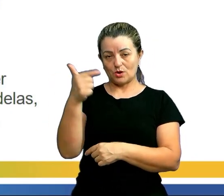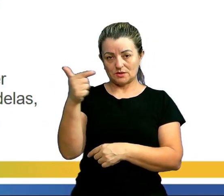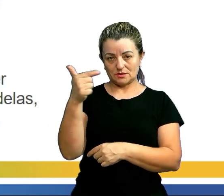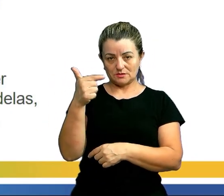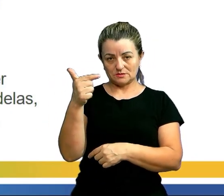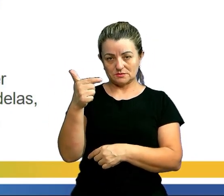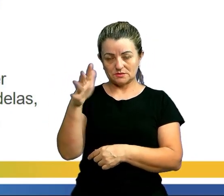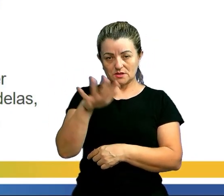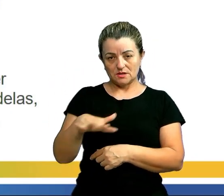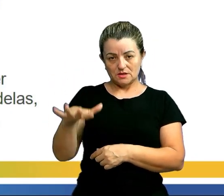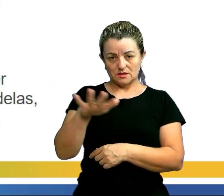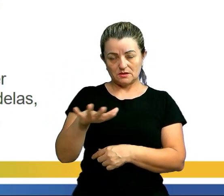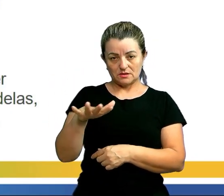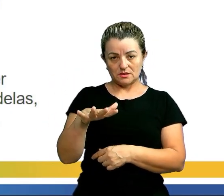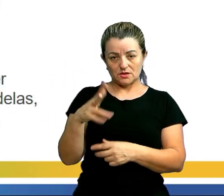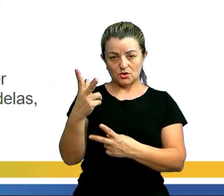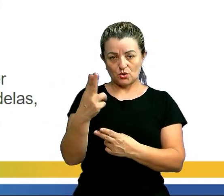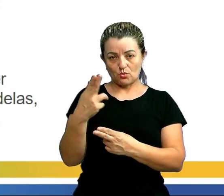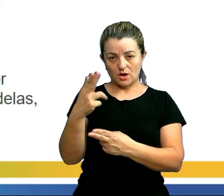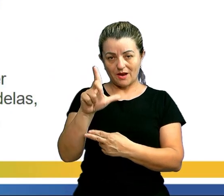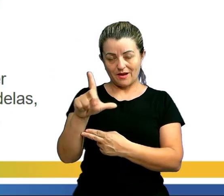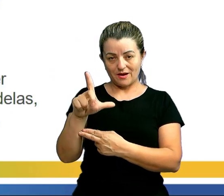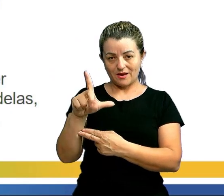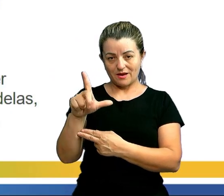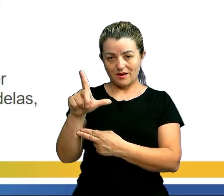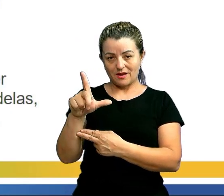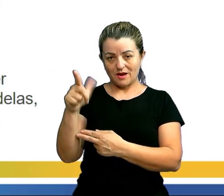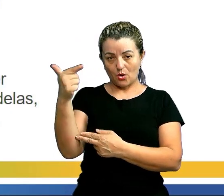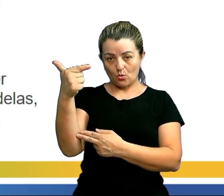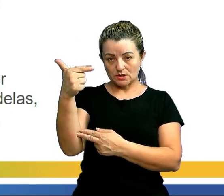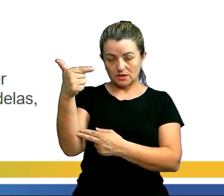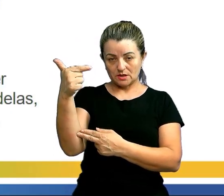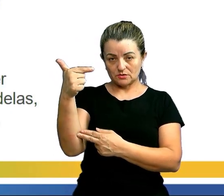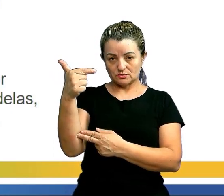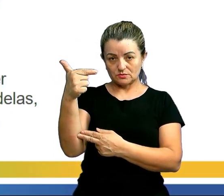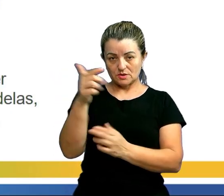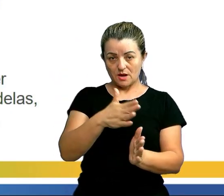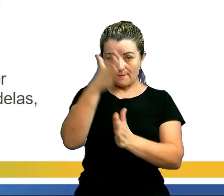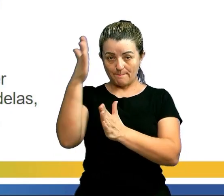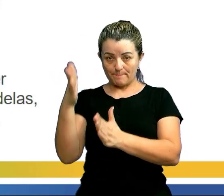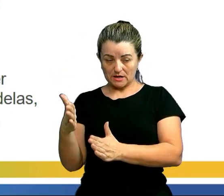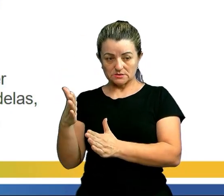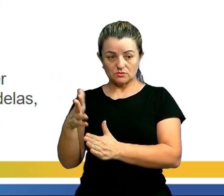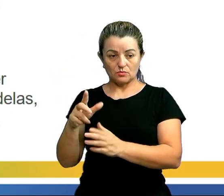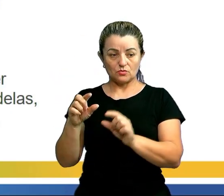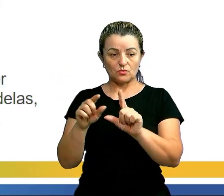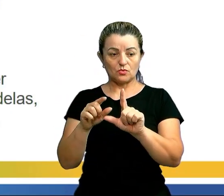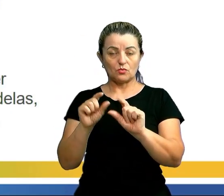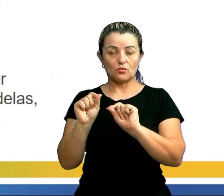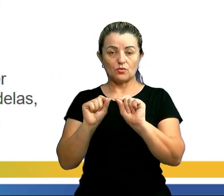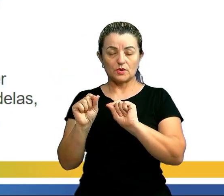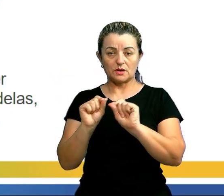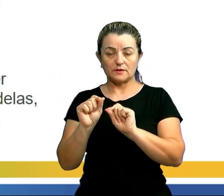no problema igual a L ao quadrado. Esse quadrado passa para o outro lado como raiz. A raiz